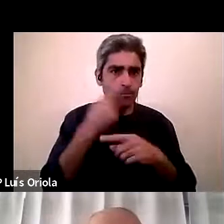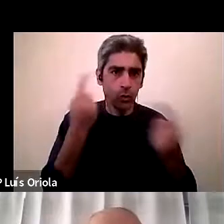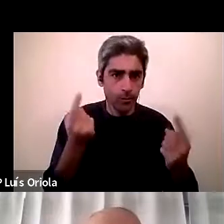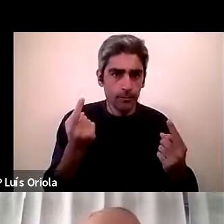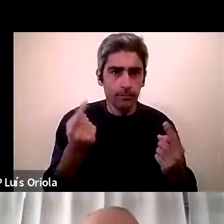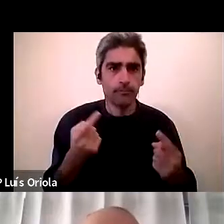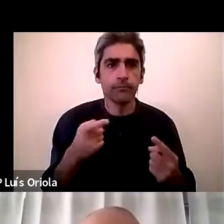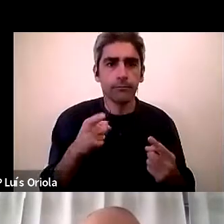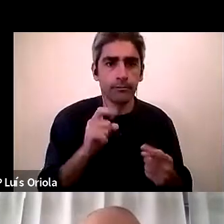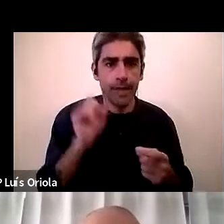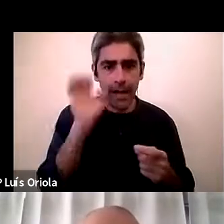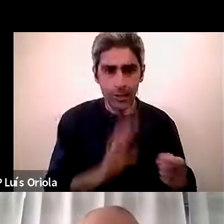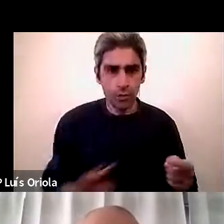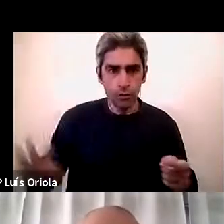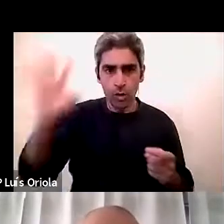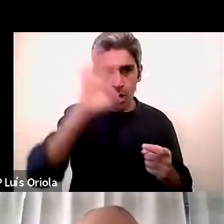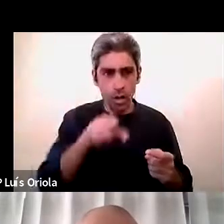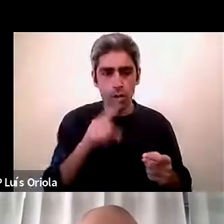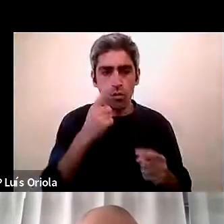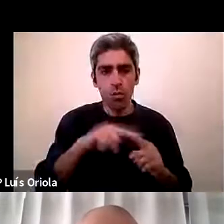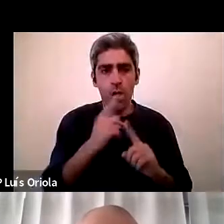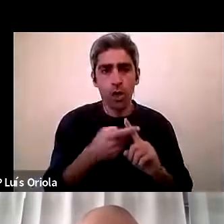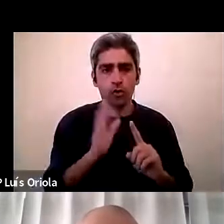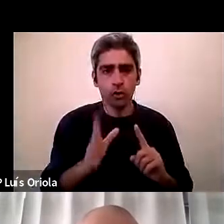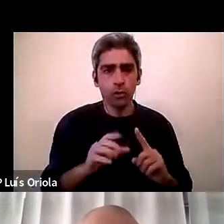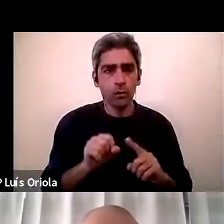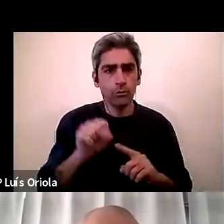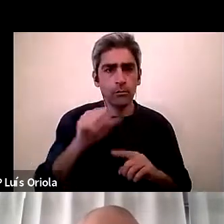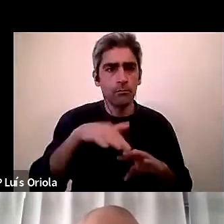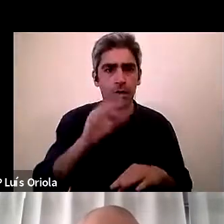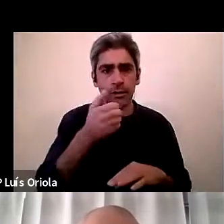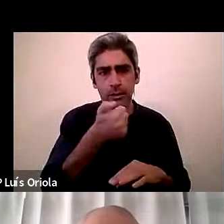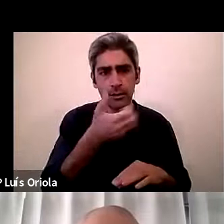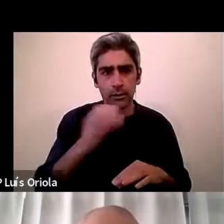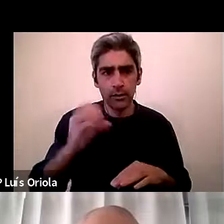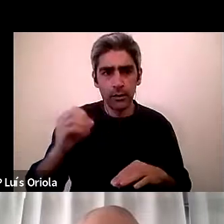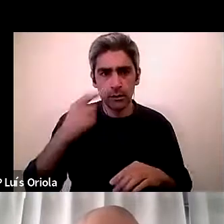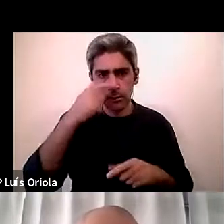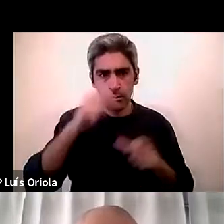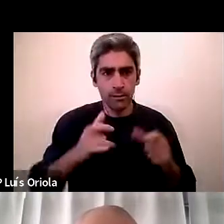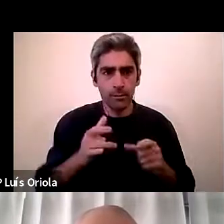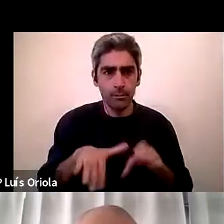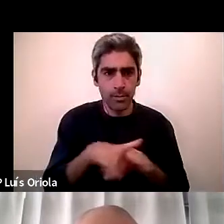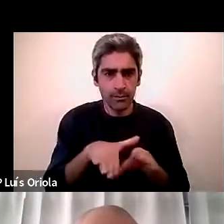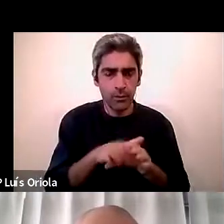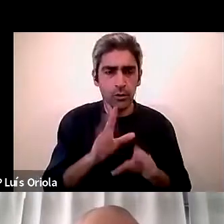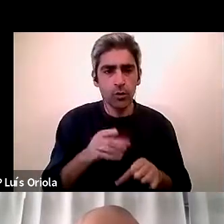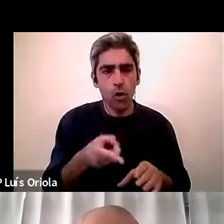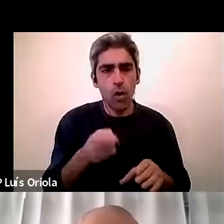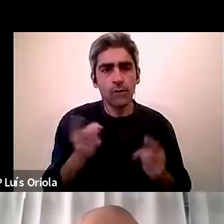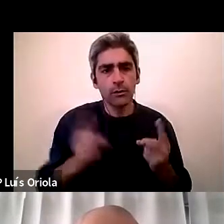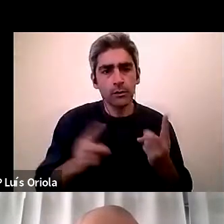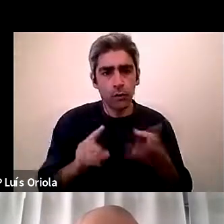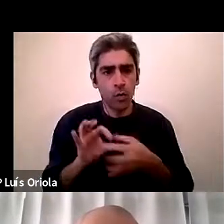pública a nível nacional, que num ano já contou com mais de 500 participantes, teve 9 sessões colaborativas,